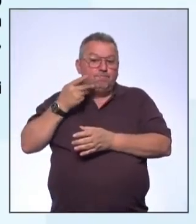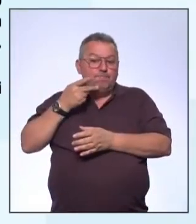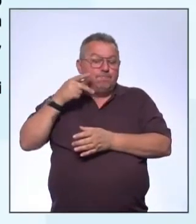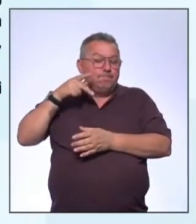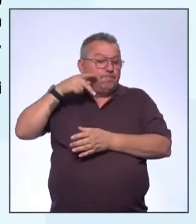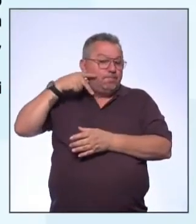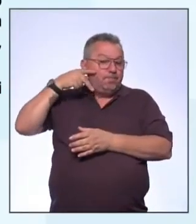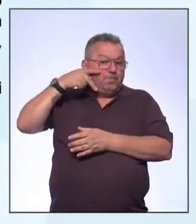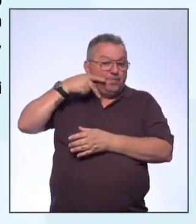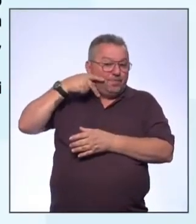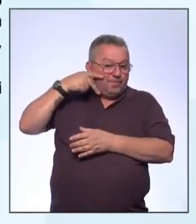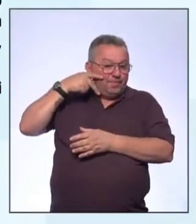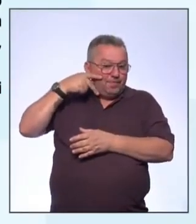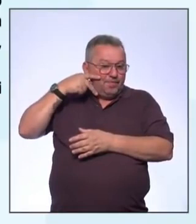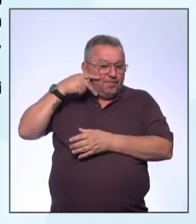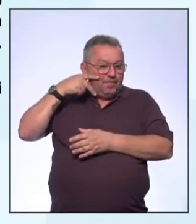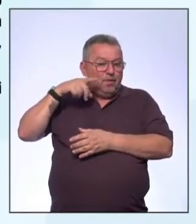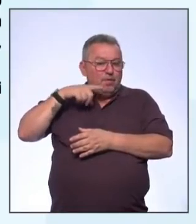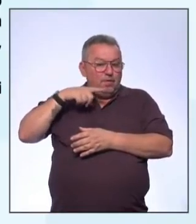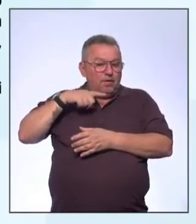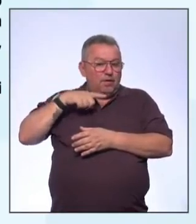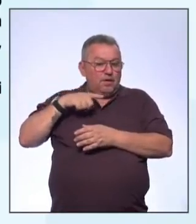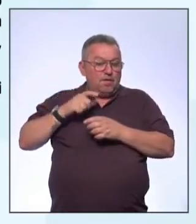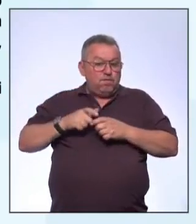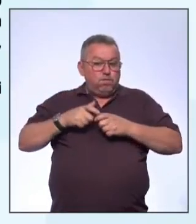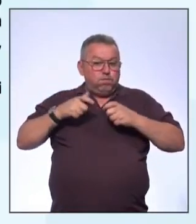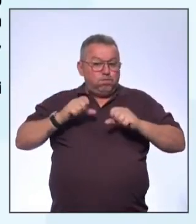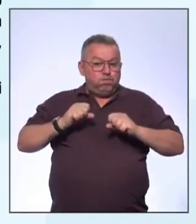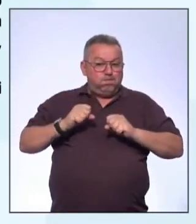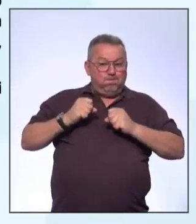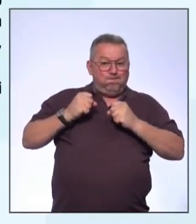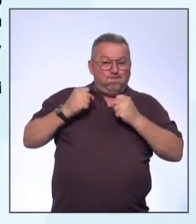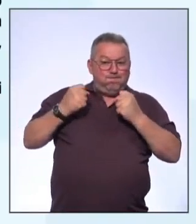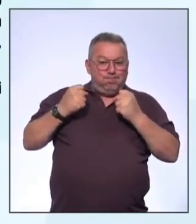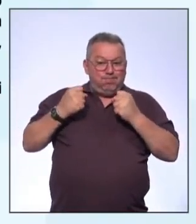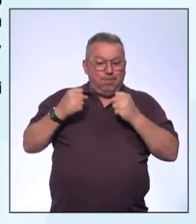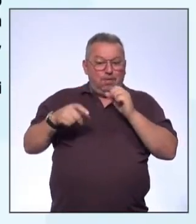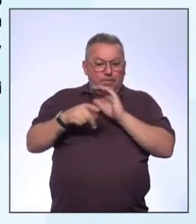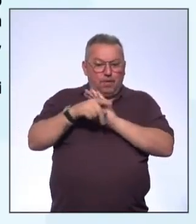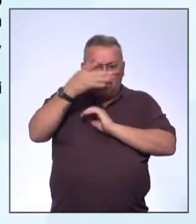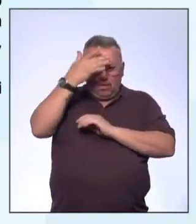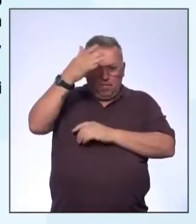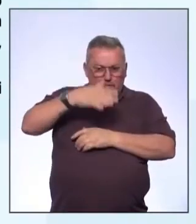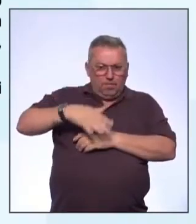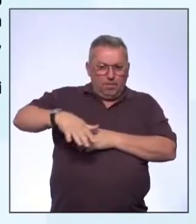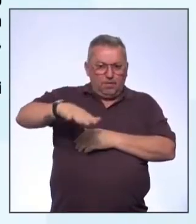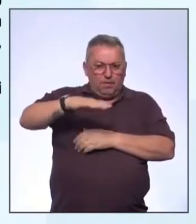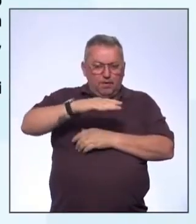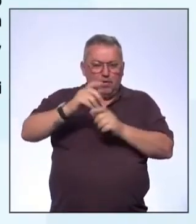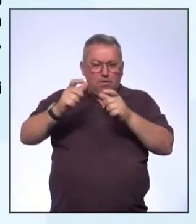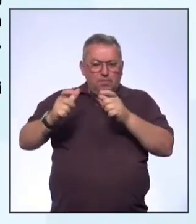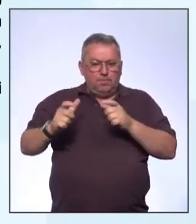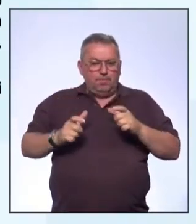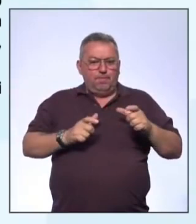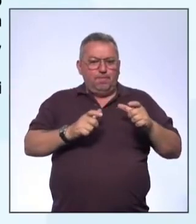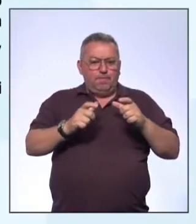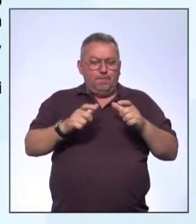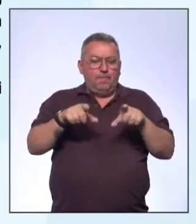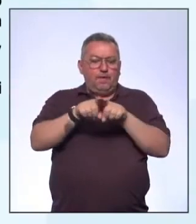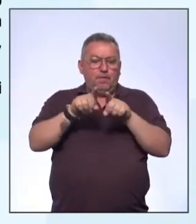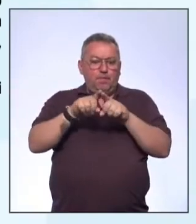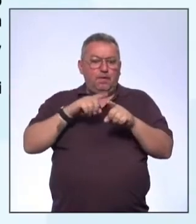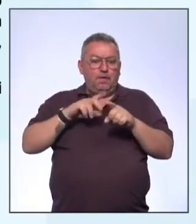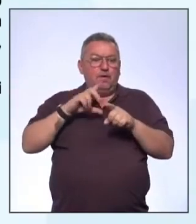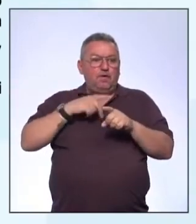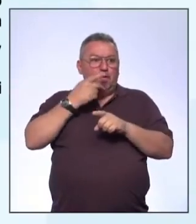e Paraíba. Houve uma grande resistência dos nativos dessa região. E eu aqui